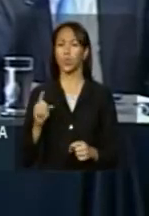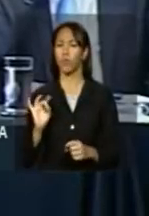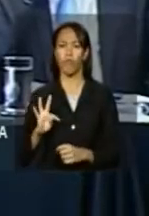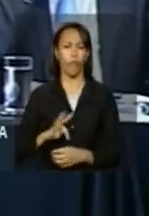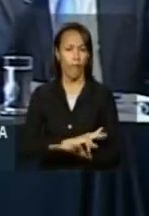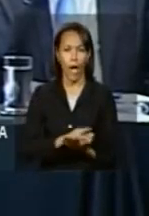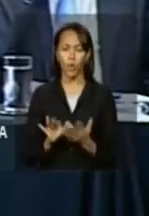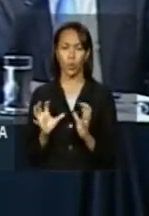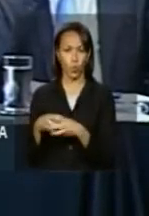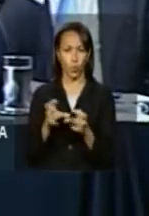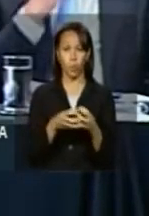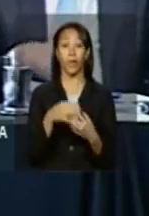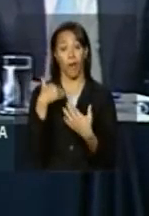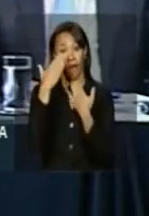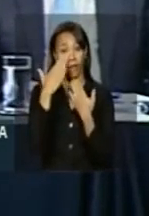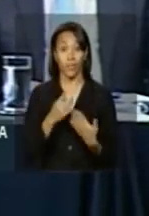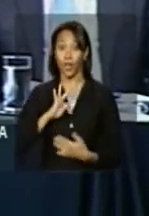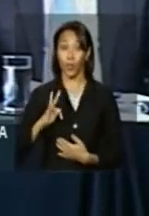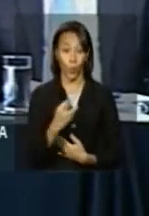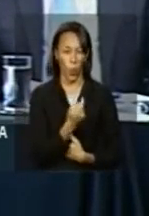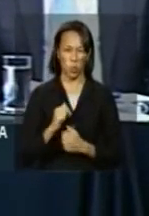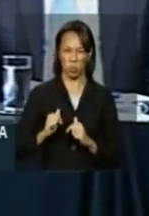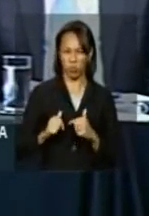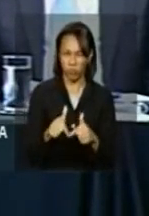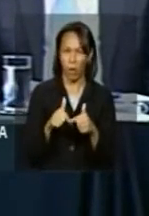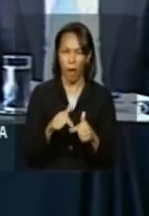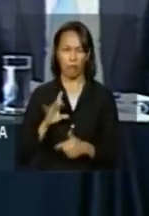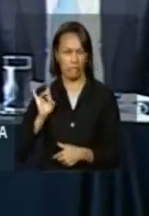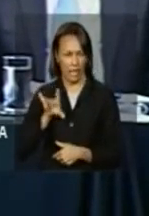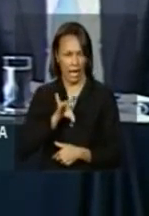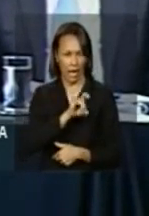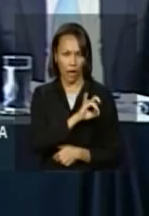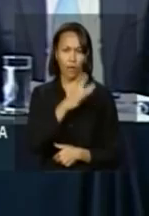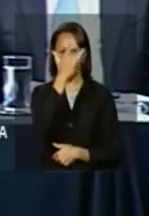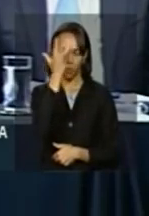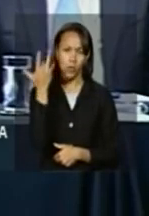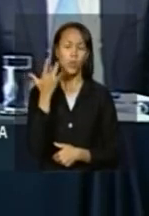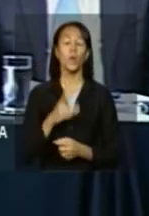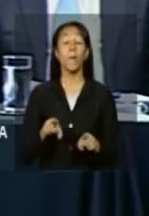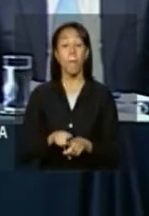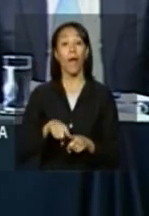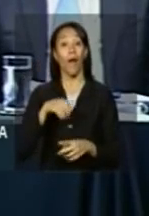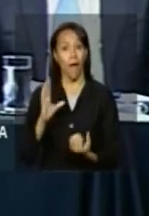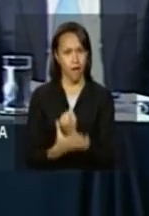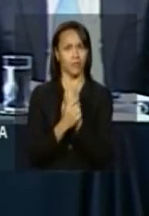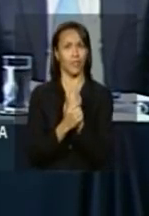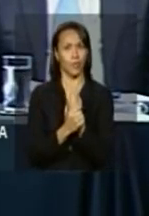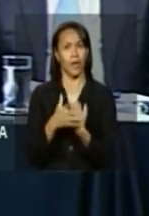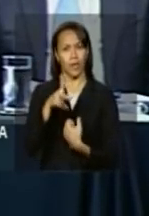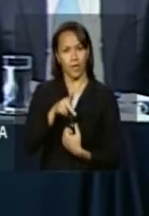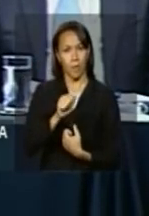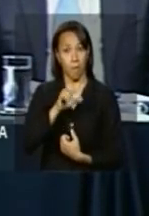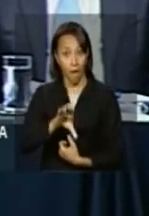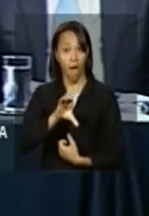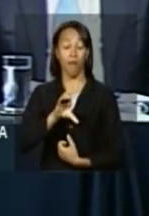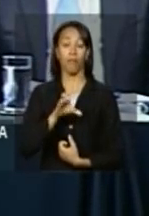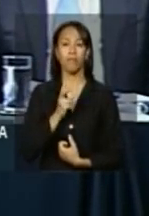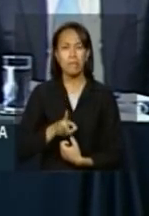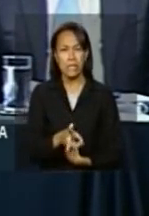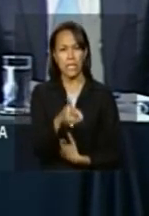Queria agradecer muito todo o empenho de cada um de vocês para garantir que o PAC, a